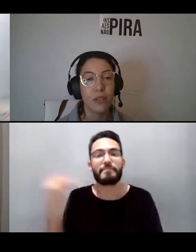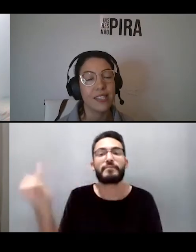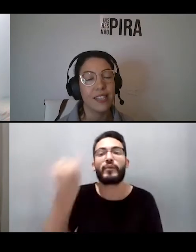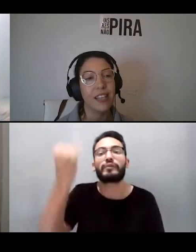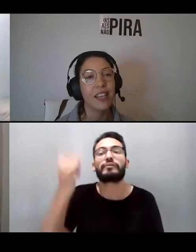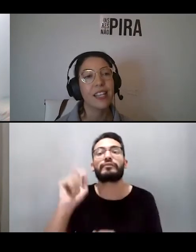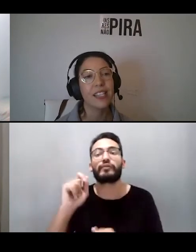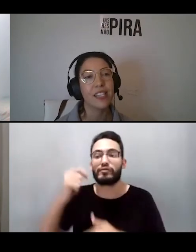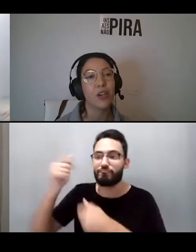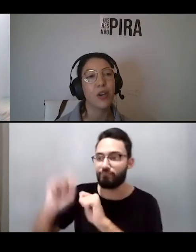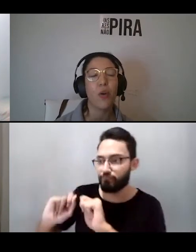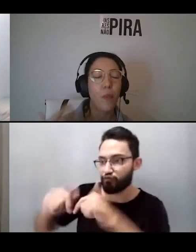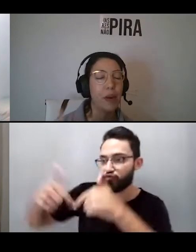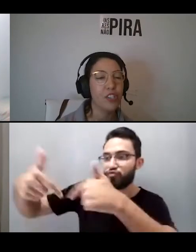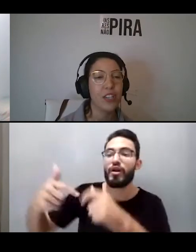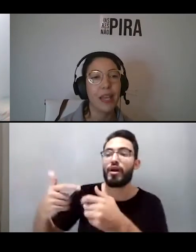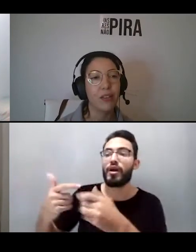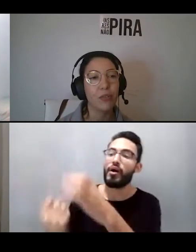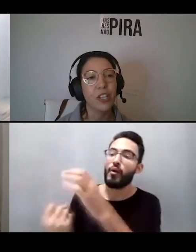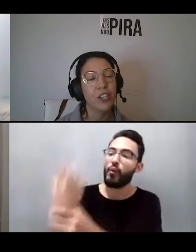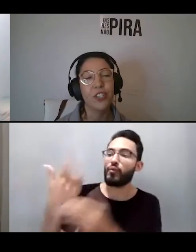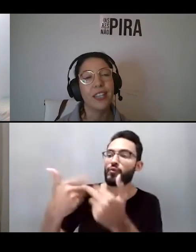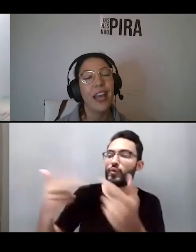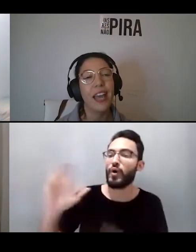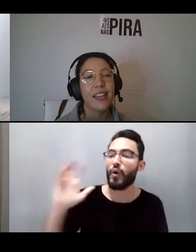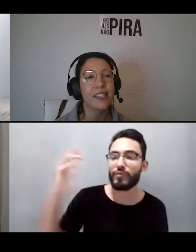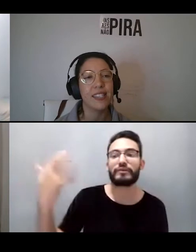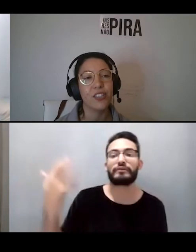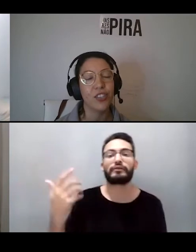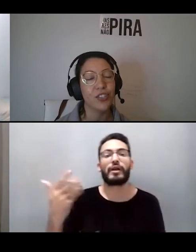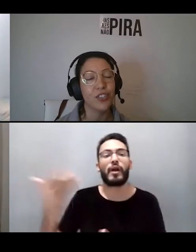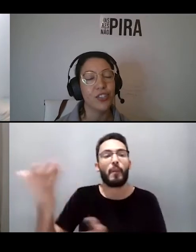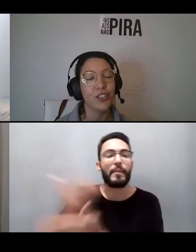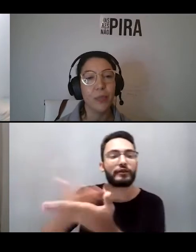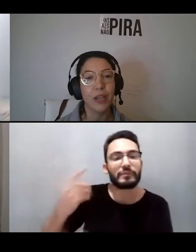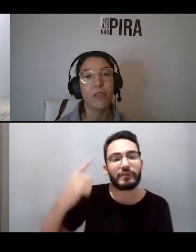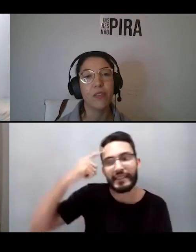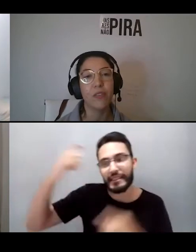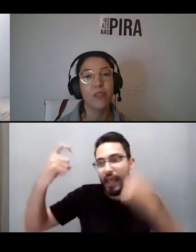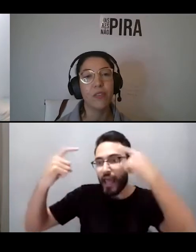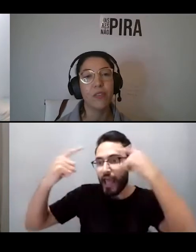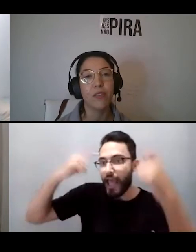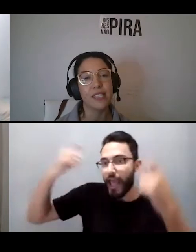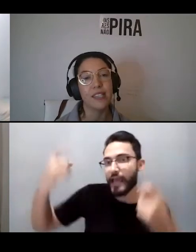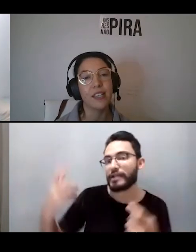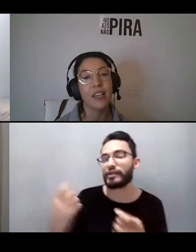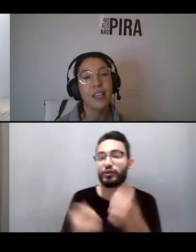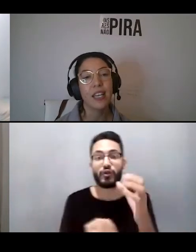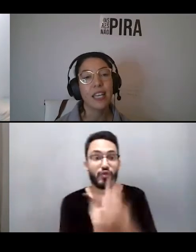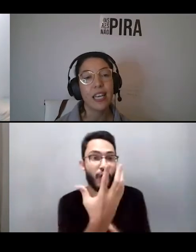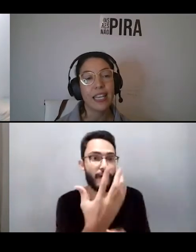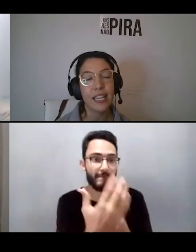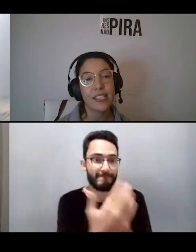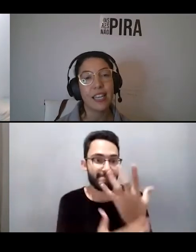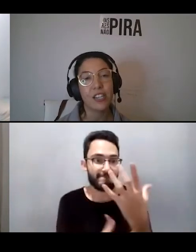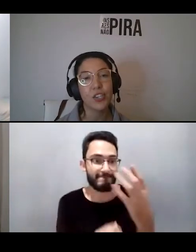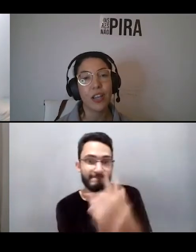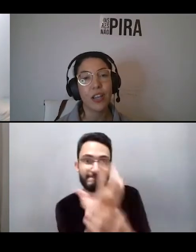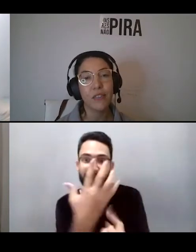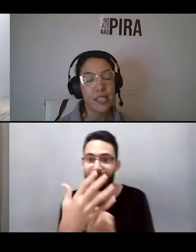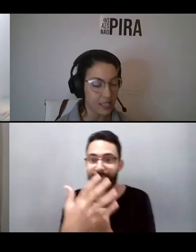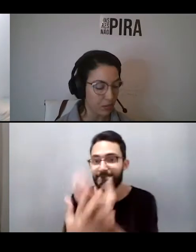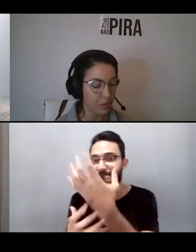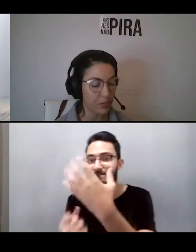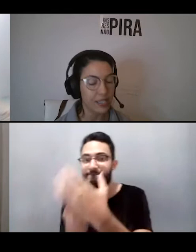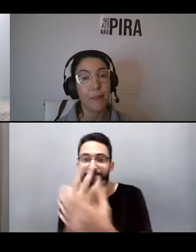algo acontecer, seja compartilhamento de ideias, seja de uma inovação dentro da empresa. E aqui na CIT a gente